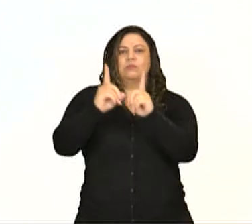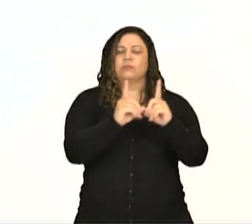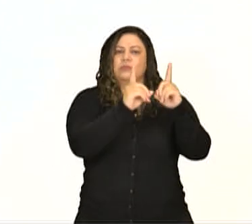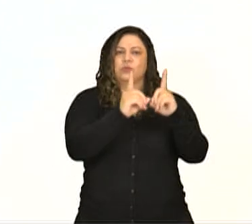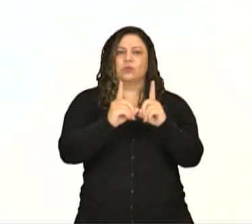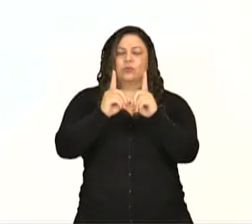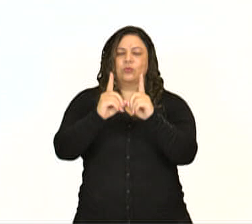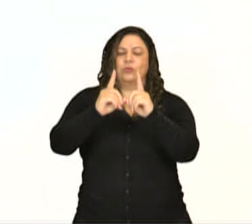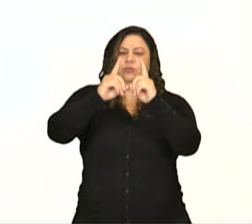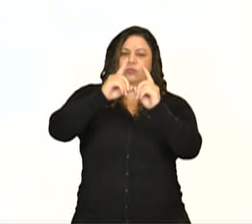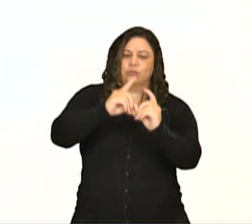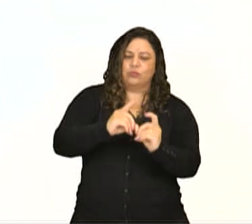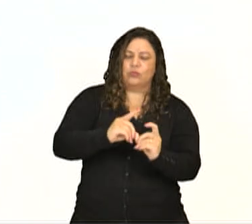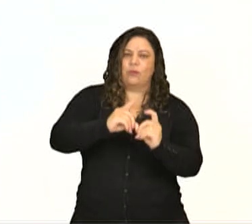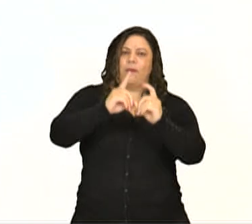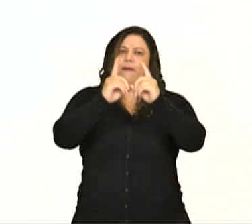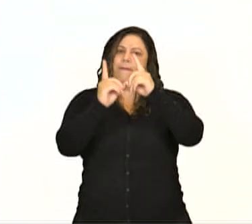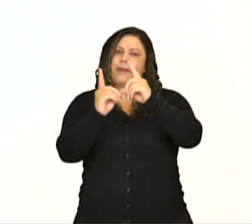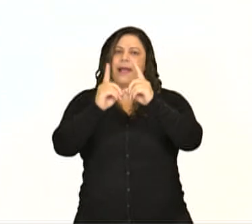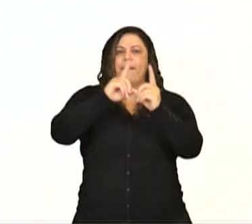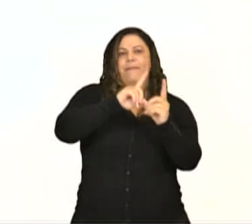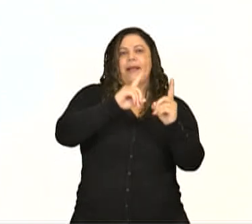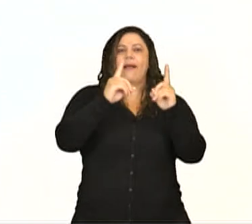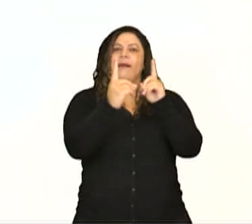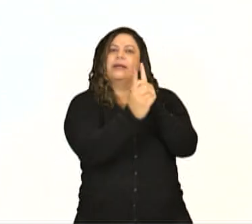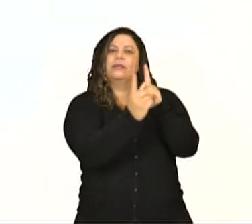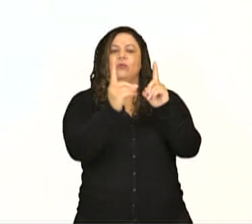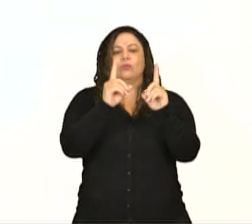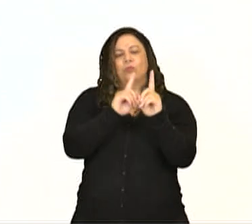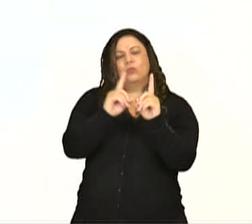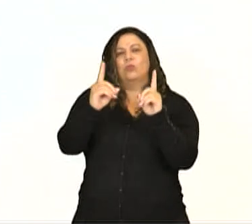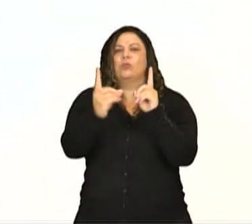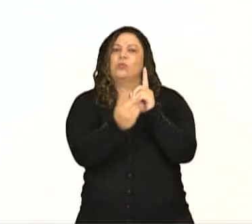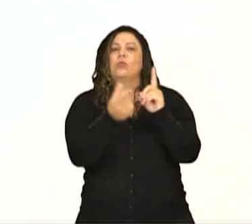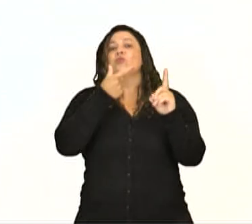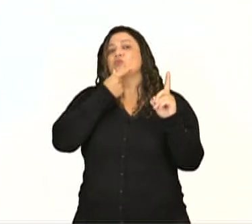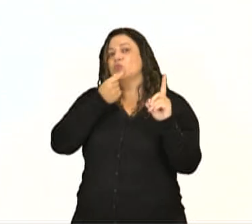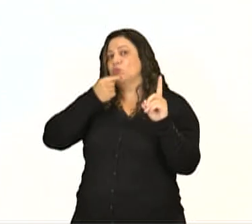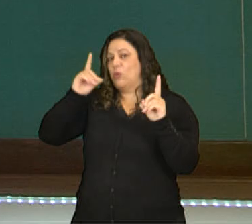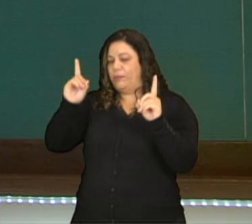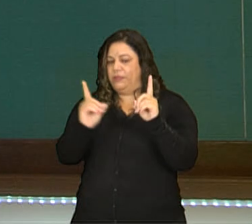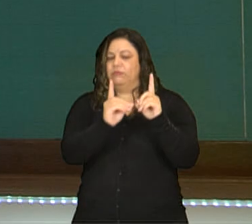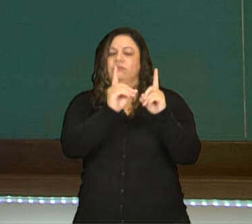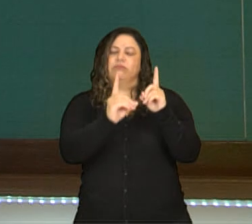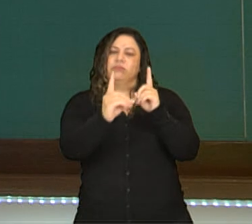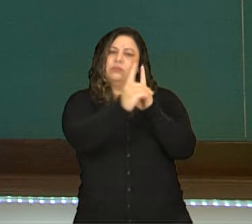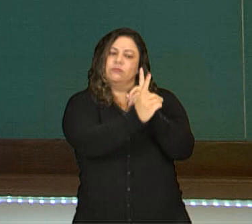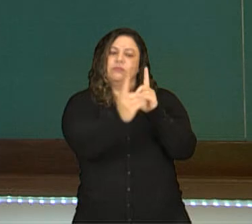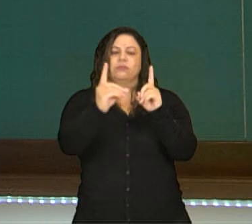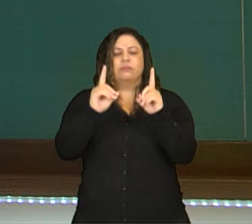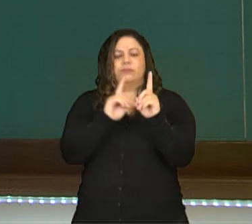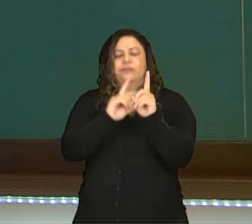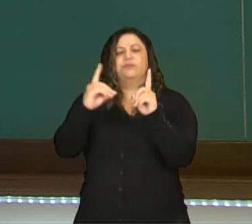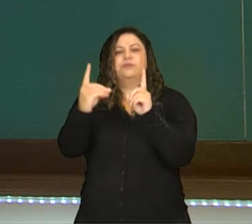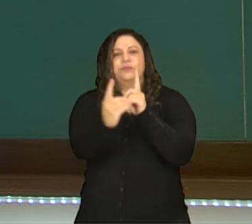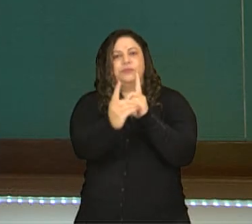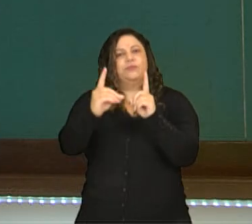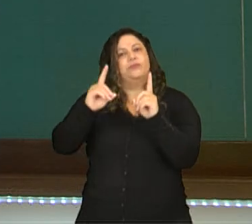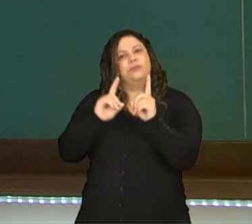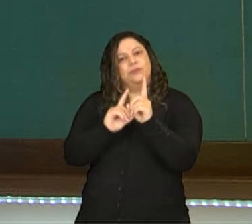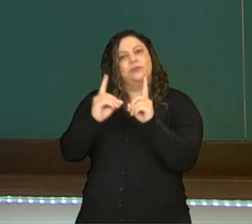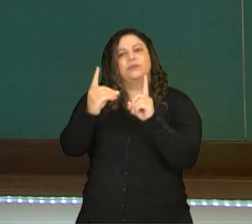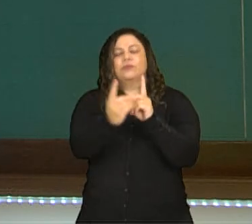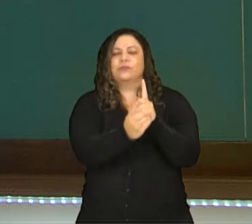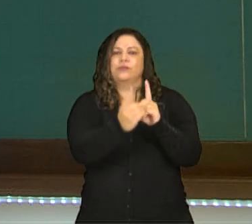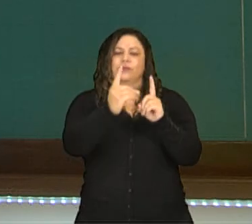dos homens, dando algumas voltas ao redor das suas damas, das suas parceiras. Então, esses homens vão circular, vão dar algumas voltas em torno das parceiras